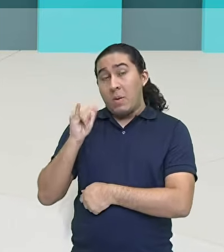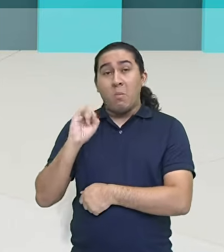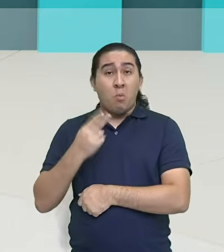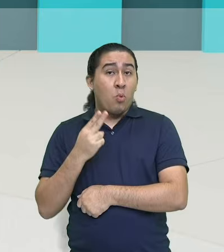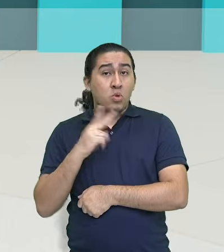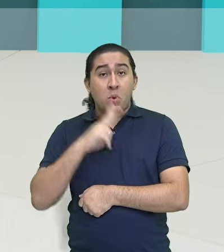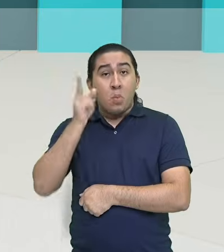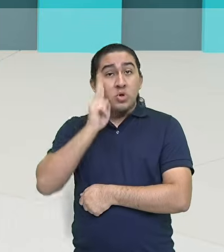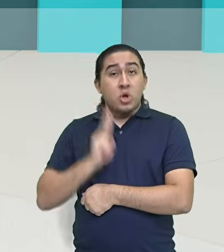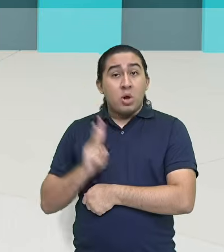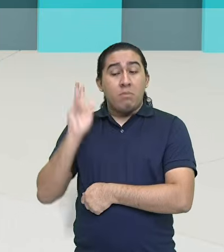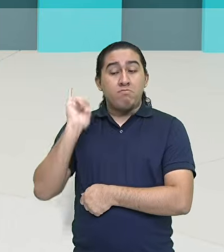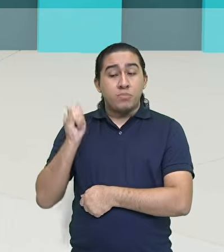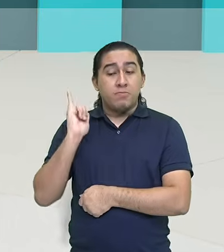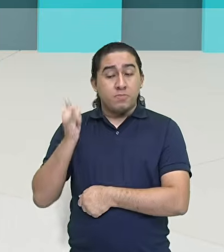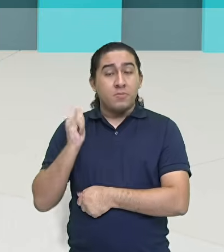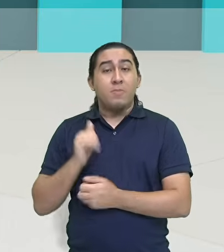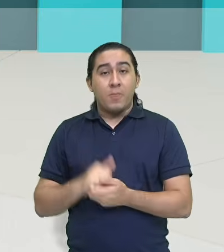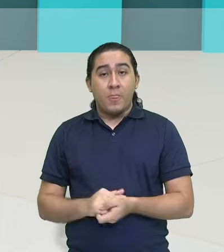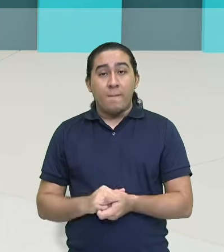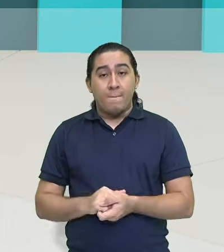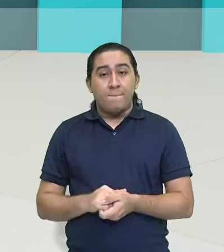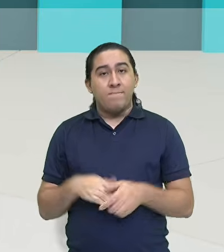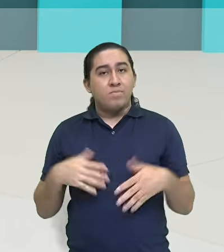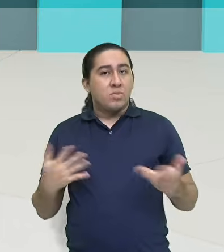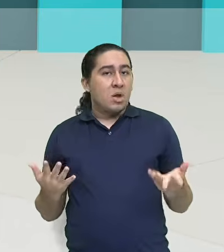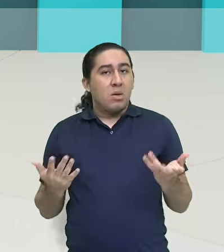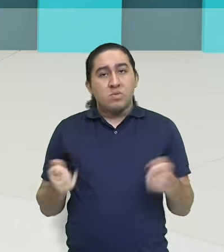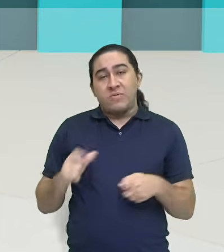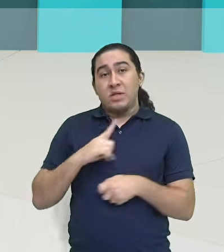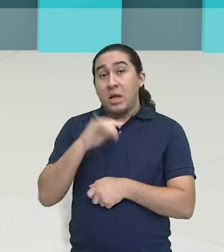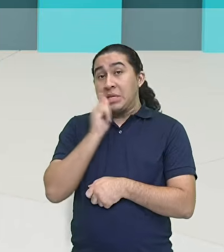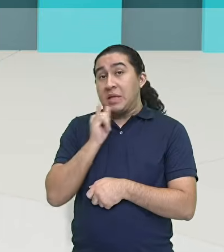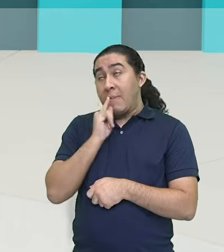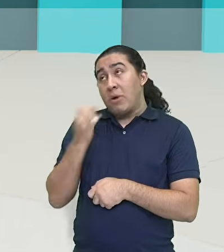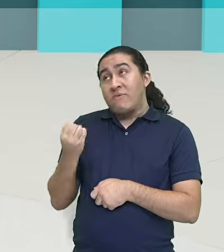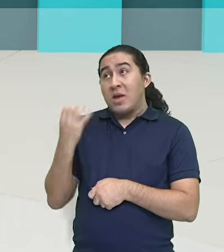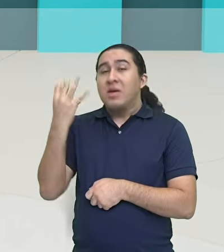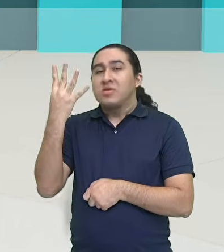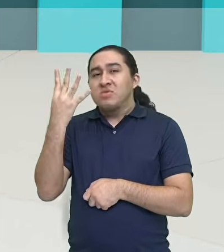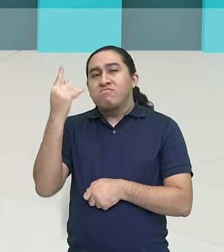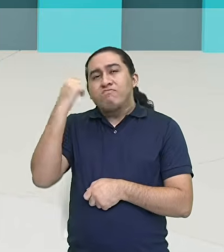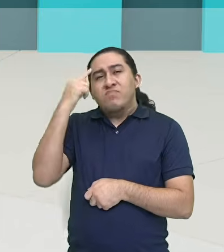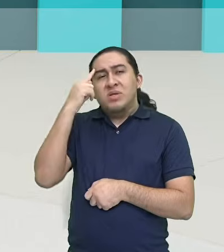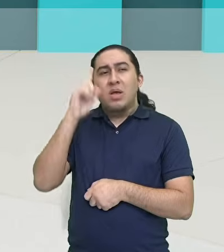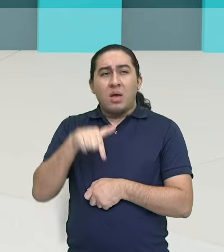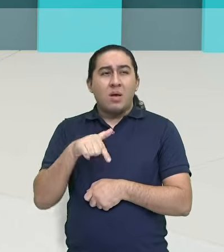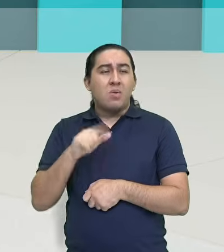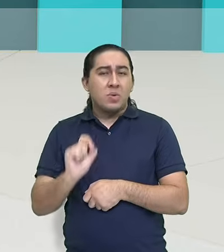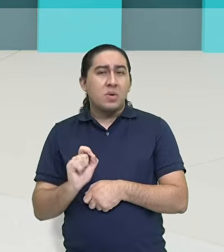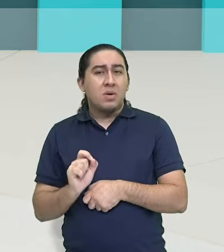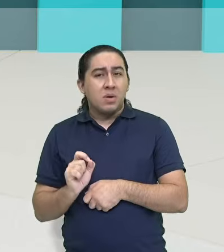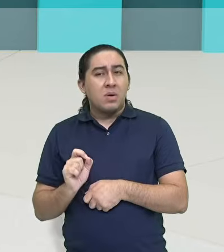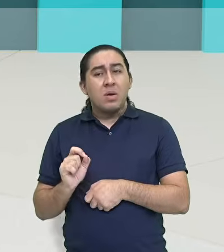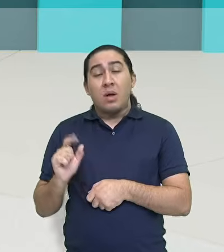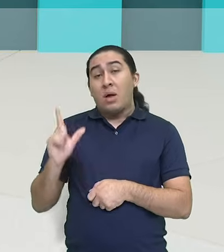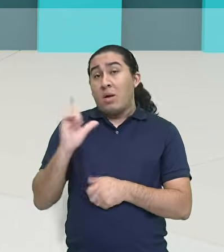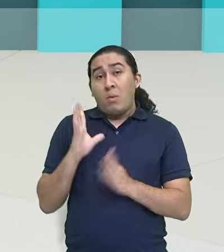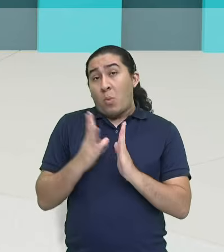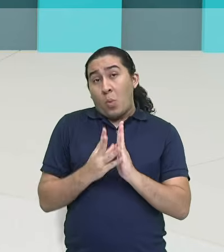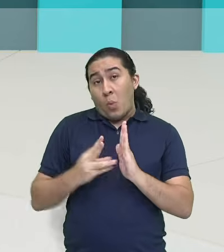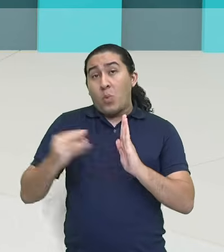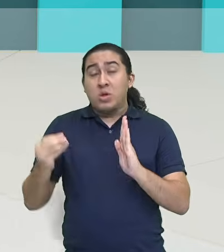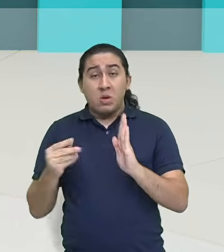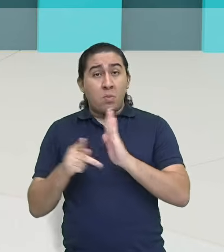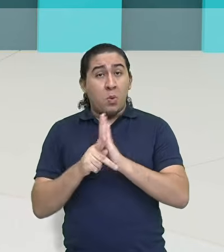uma história. E aí, a questão da viagem, por exemplo, seria, digamos, um modelo